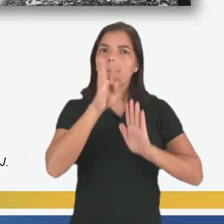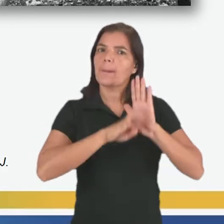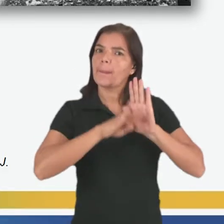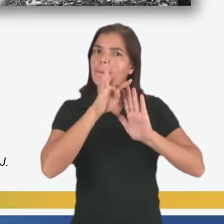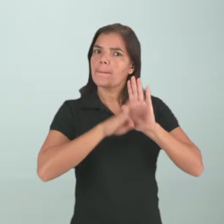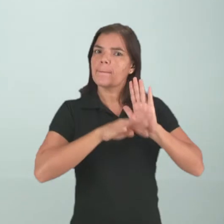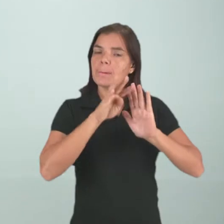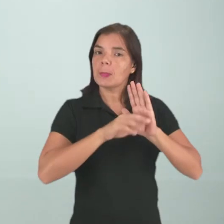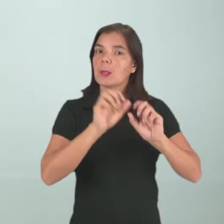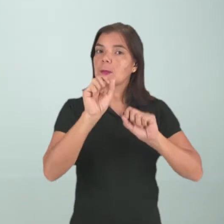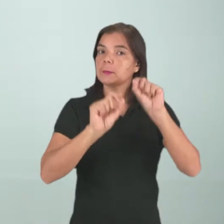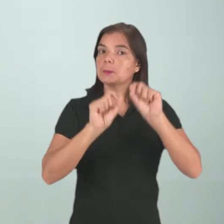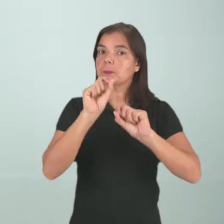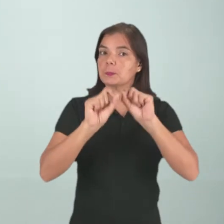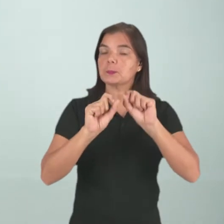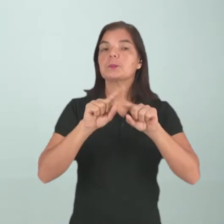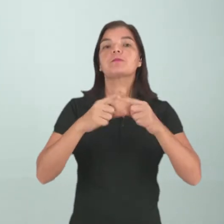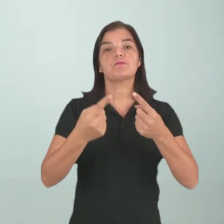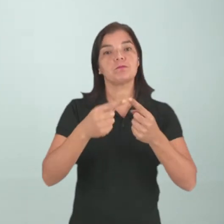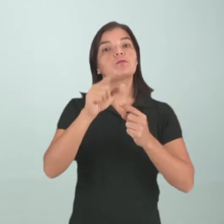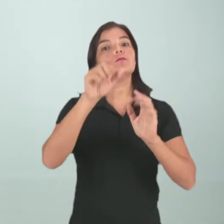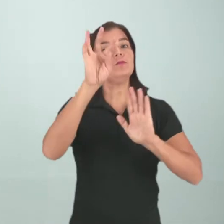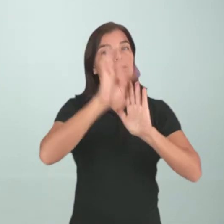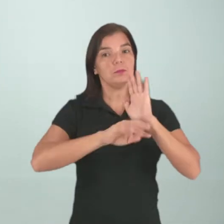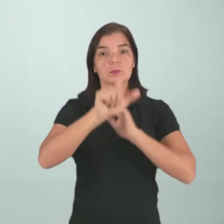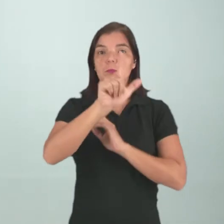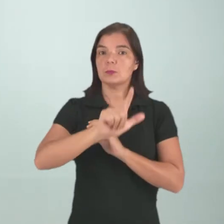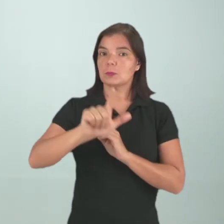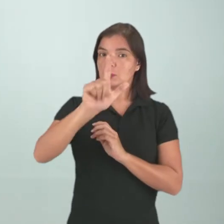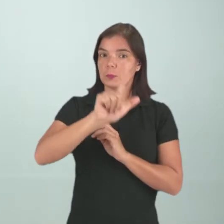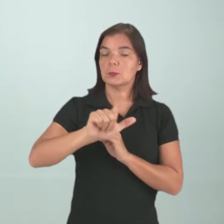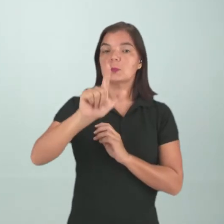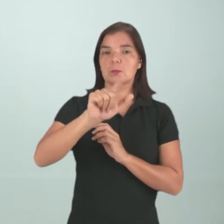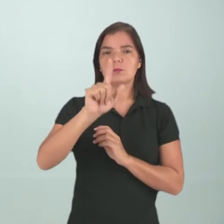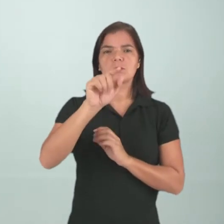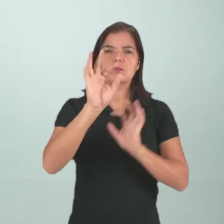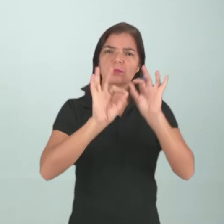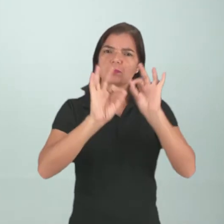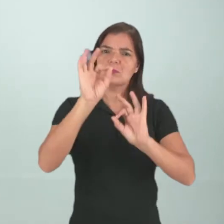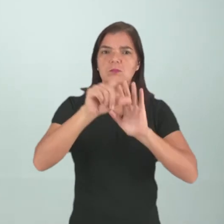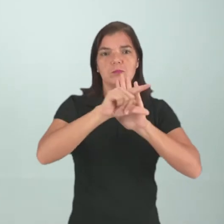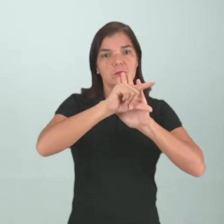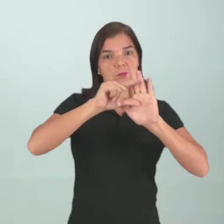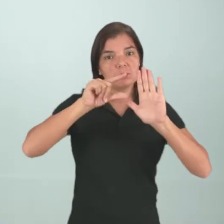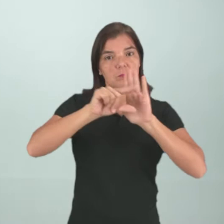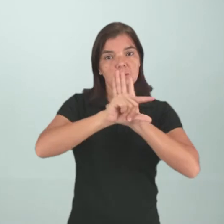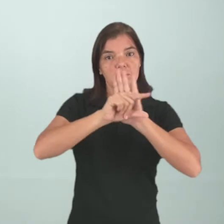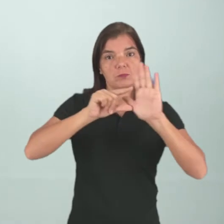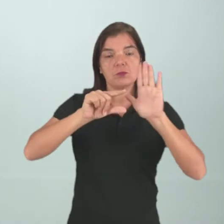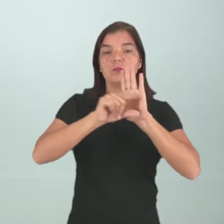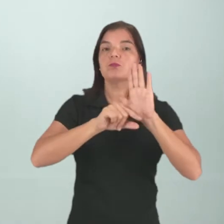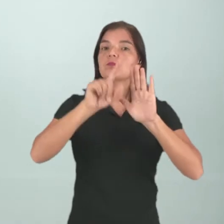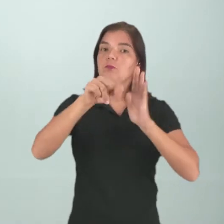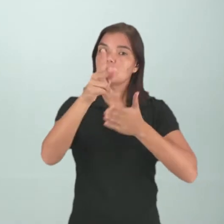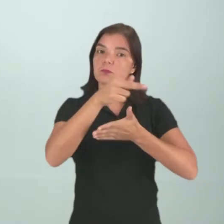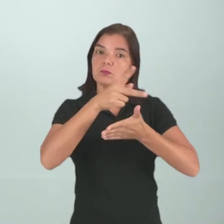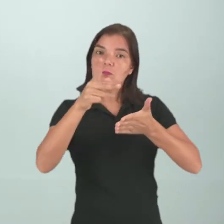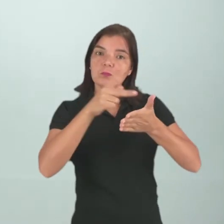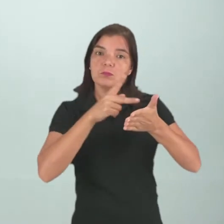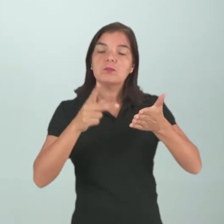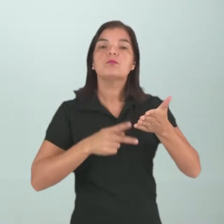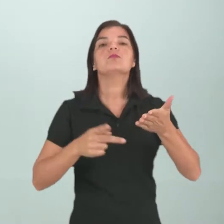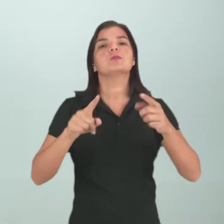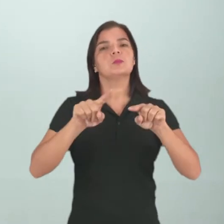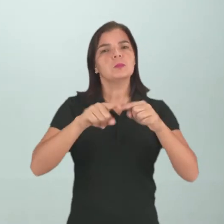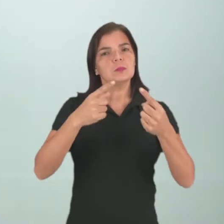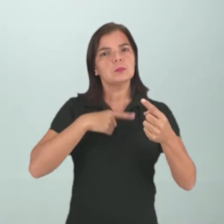texto que trata-se de um texto literário, é formado em versos, então é um poema. Nós